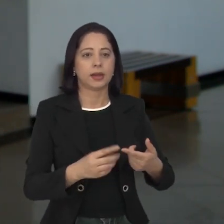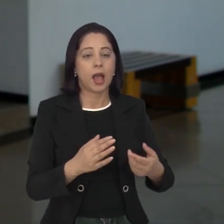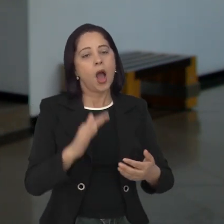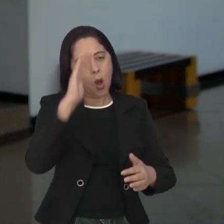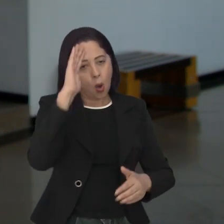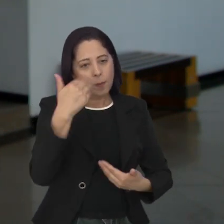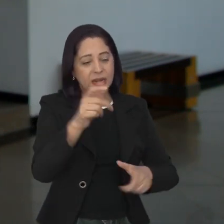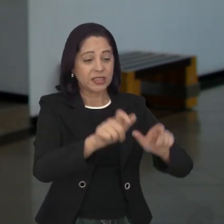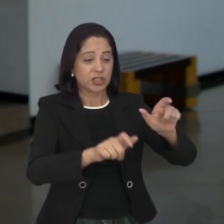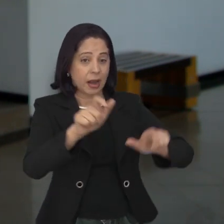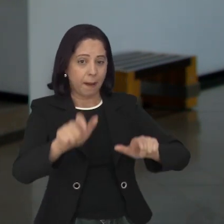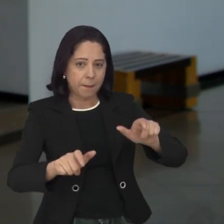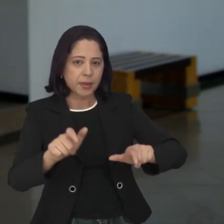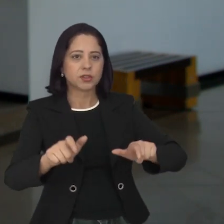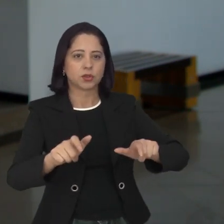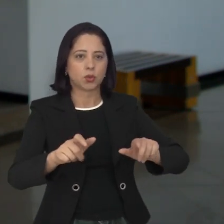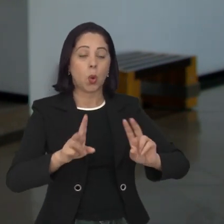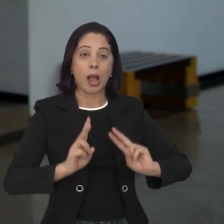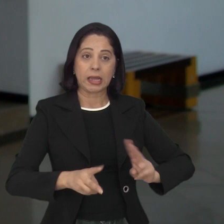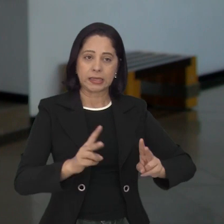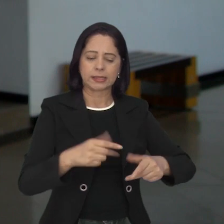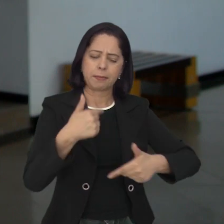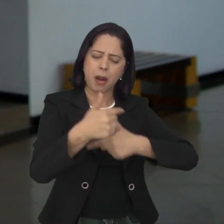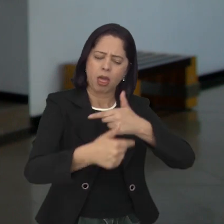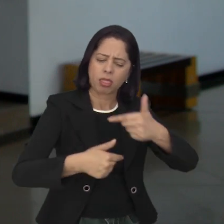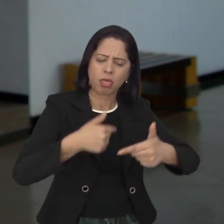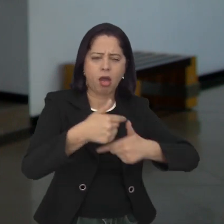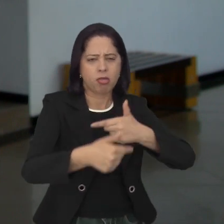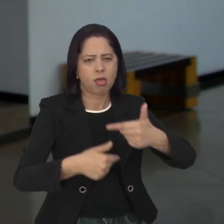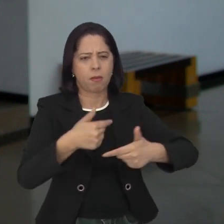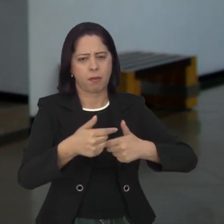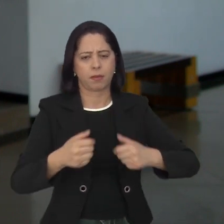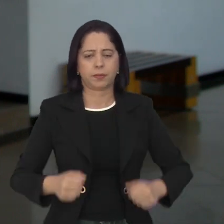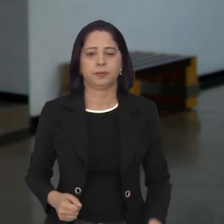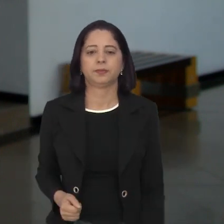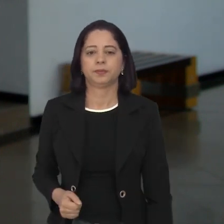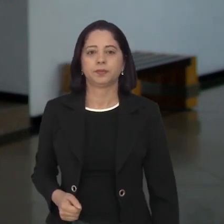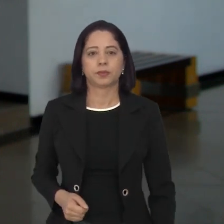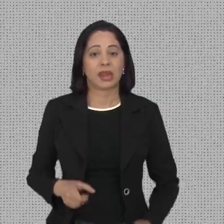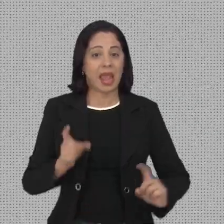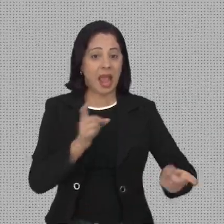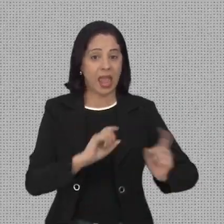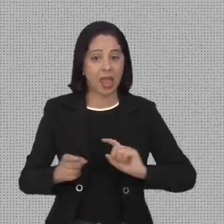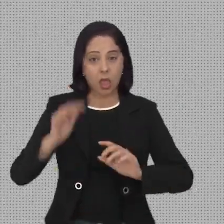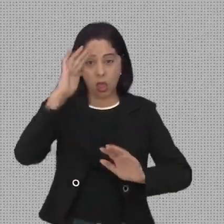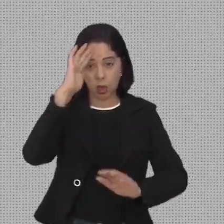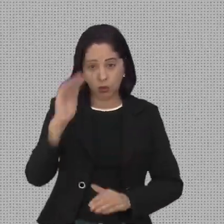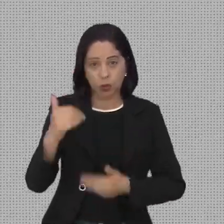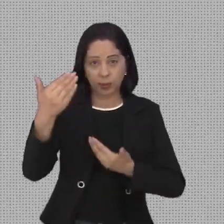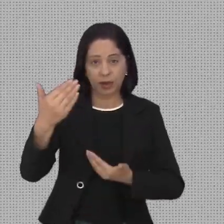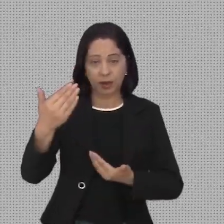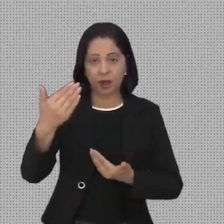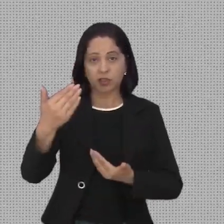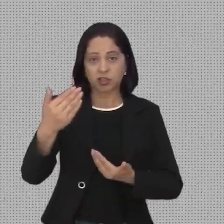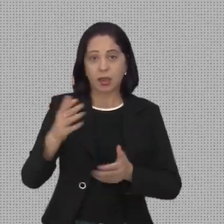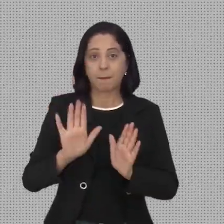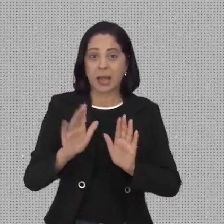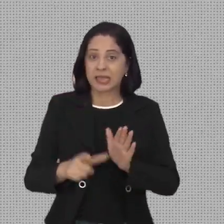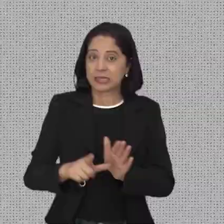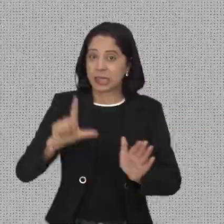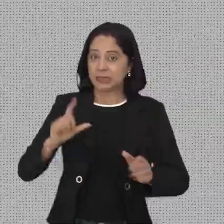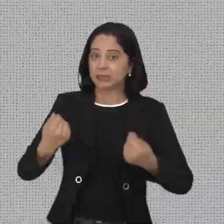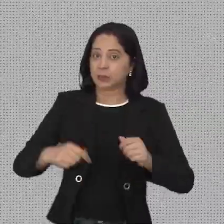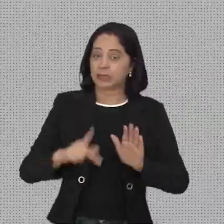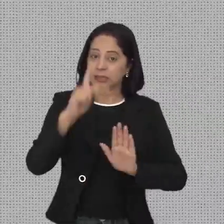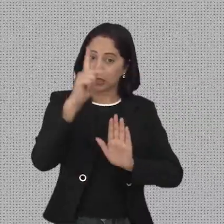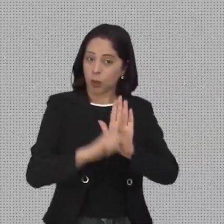a câmara dispõe para homenagear a população que contribui aí pr pra cidade toda a sessão solene parte de um projeto